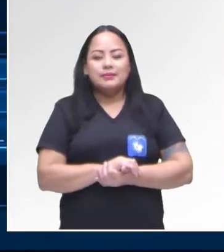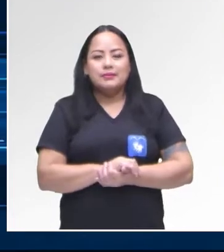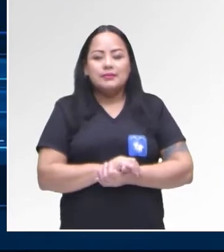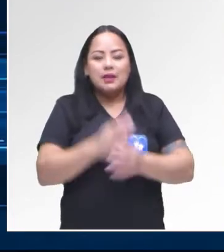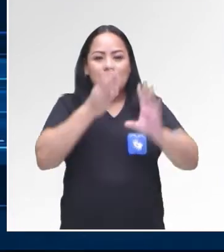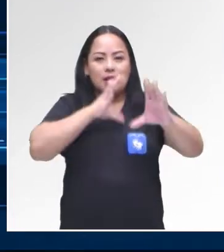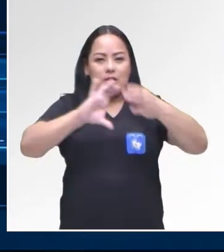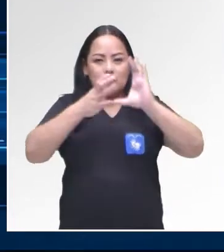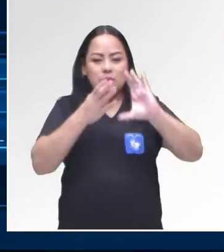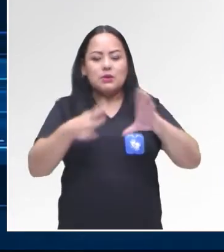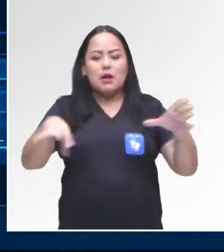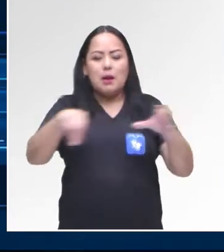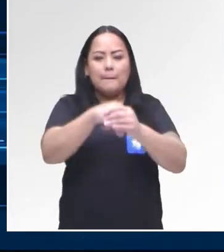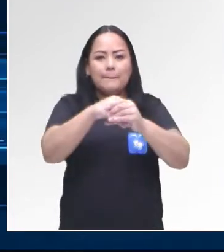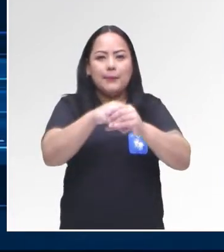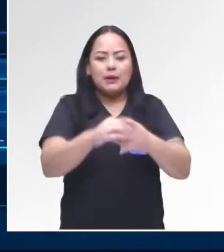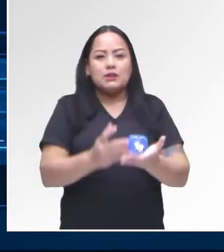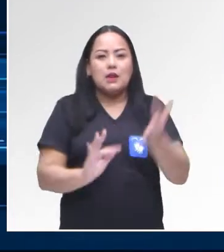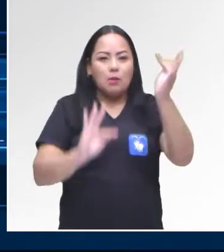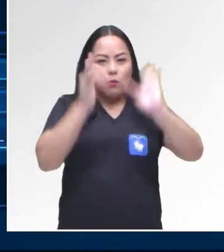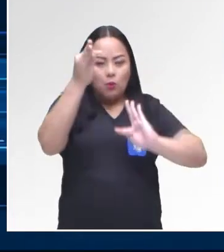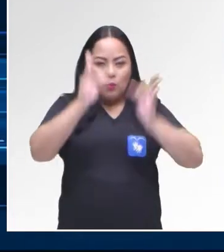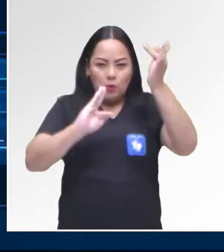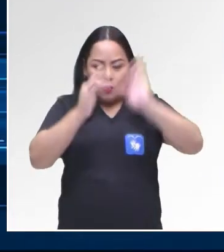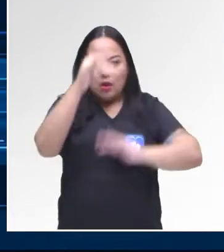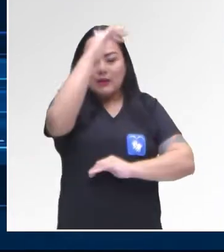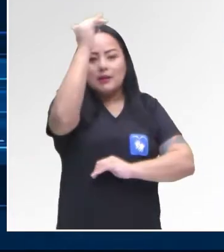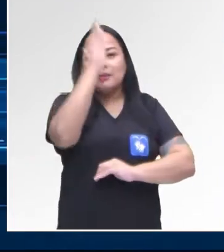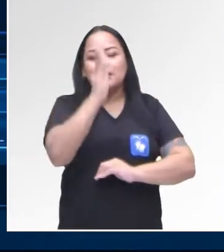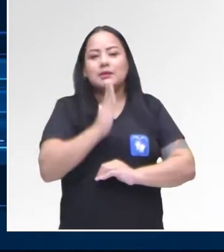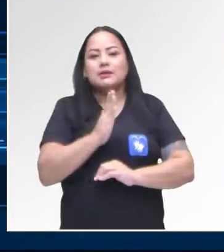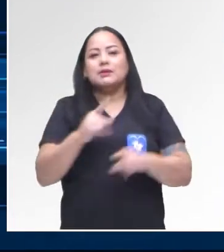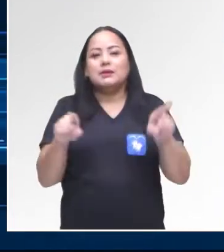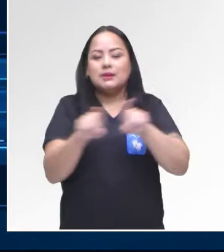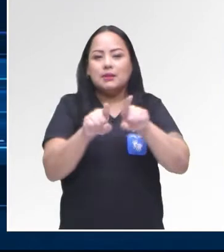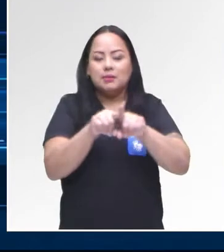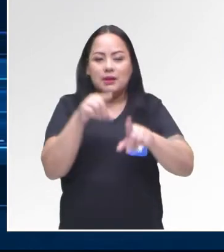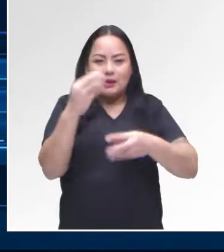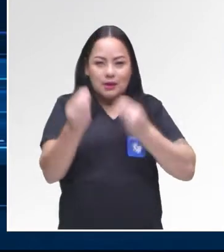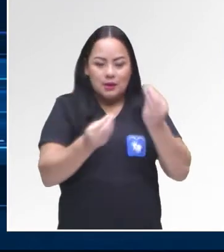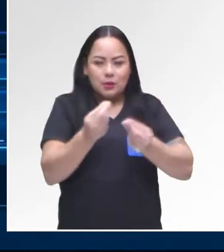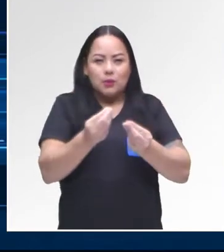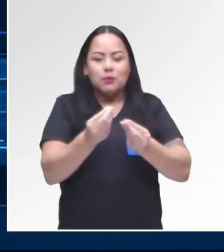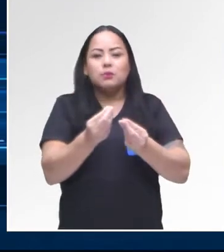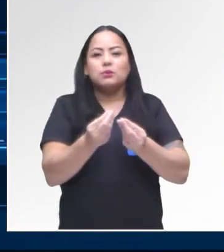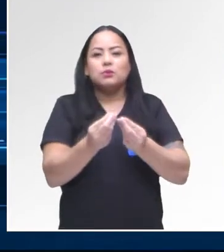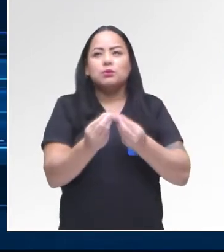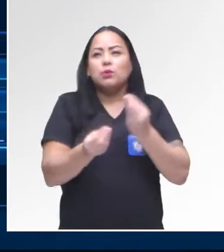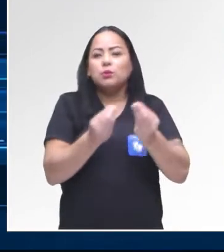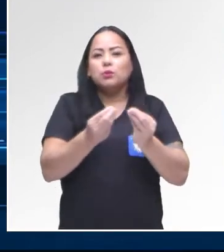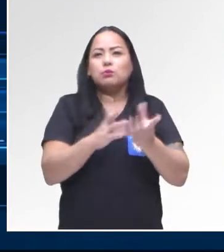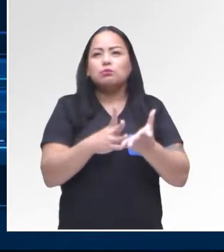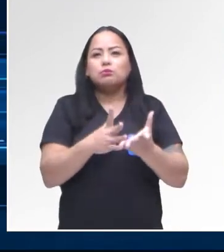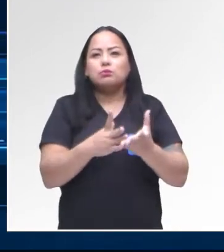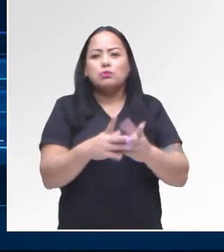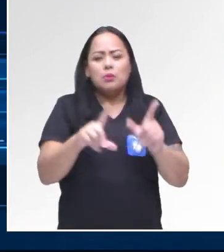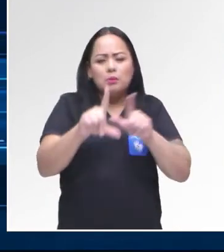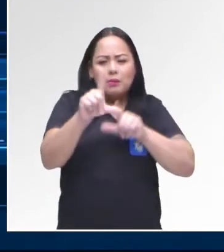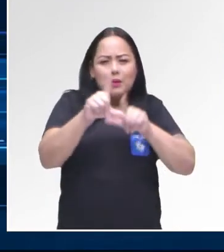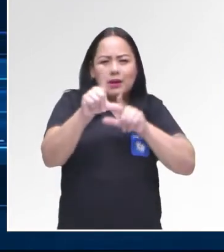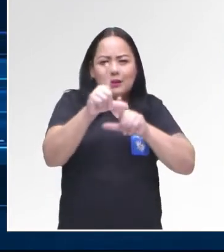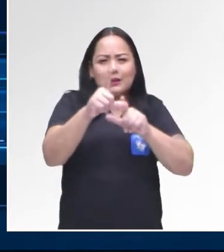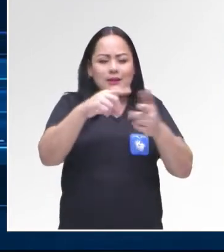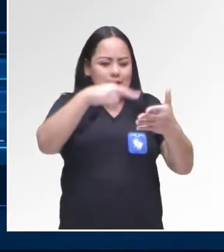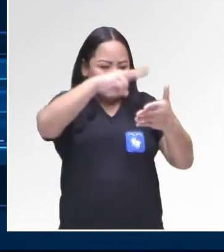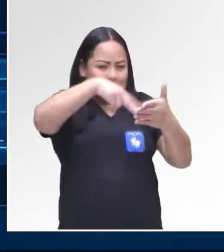músicas fazem parte do folclore brasileiro, não é? E além de ser uma letra simples de